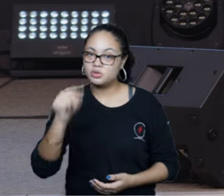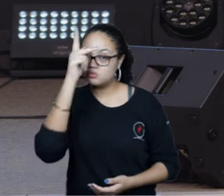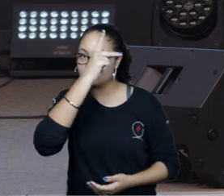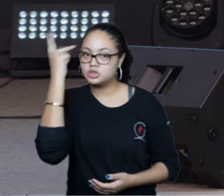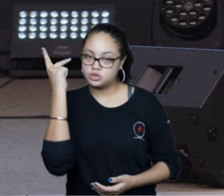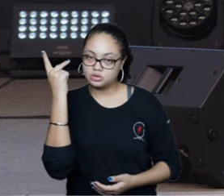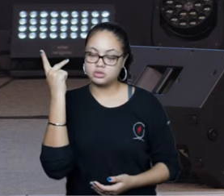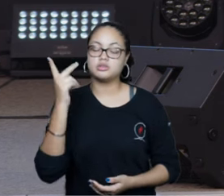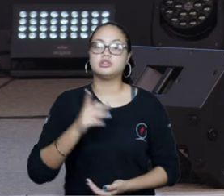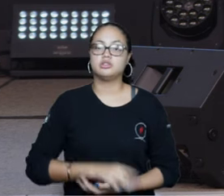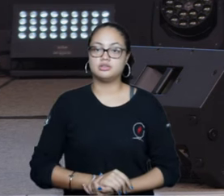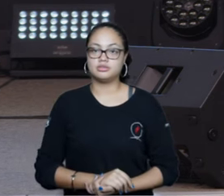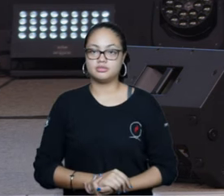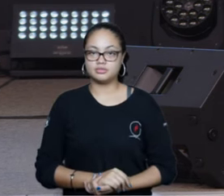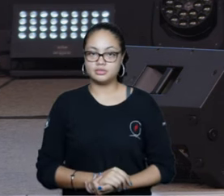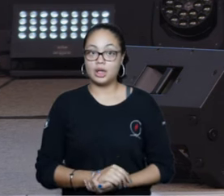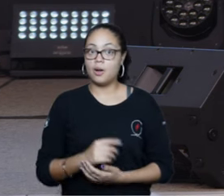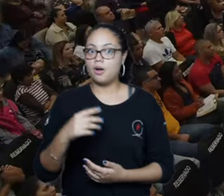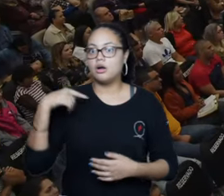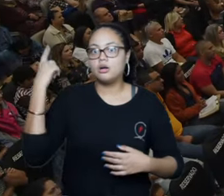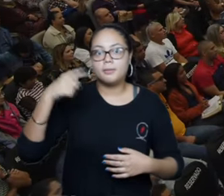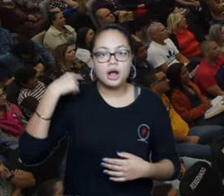o cara ficou maluco